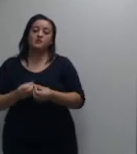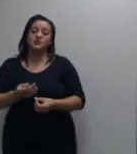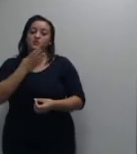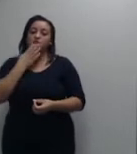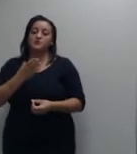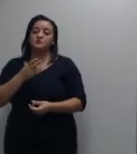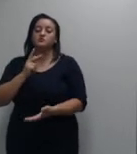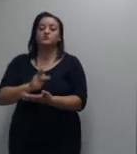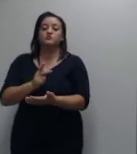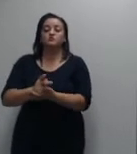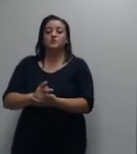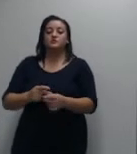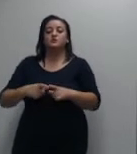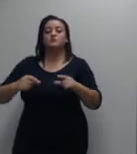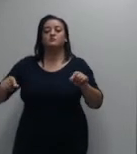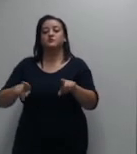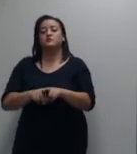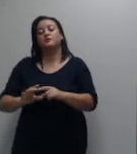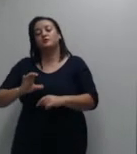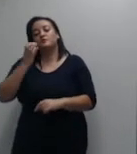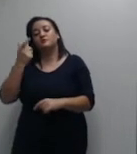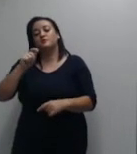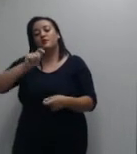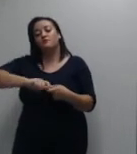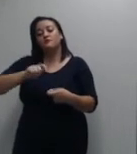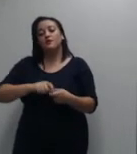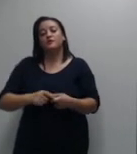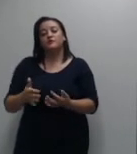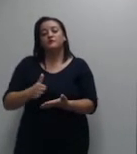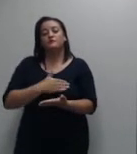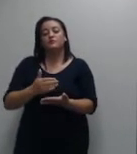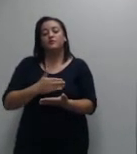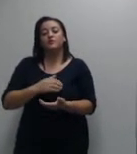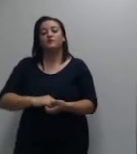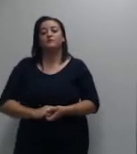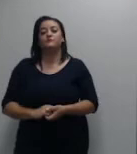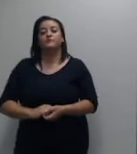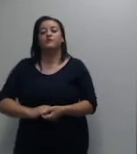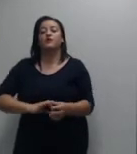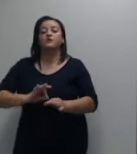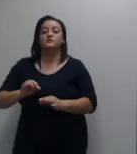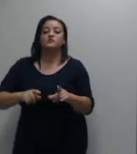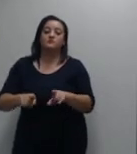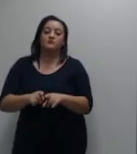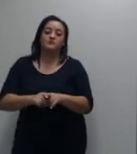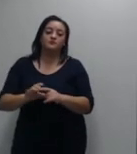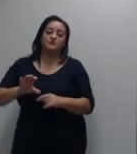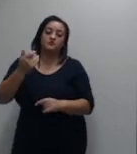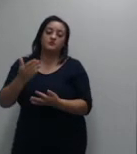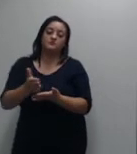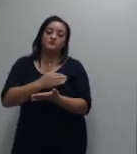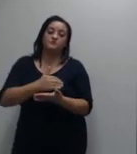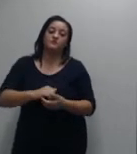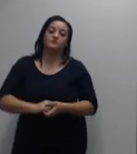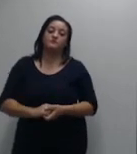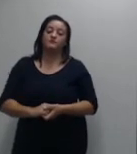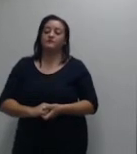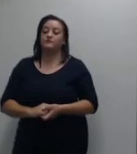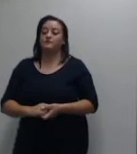extensão da decisão as folhas ratificado pela decisão de folhas